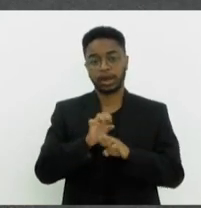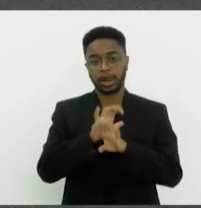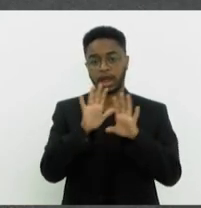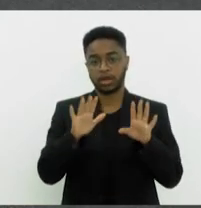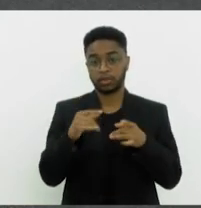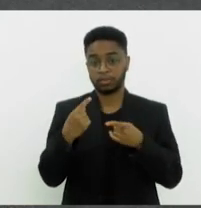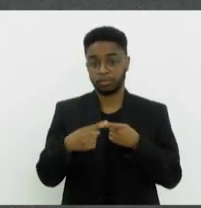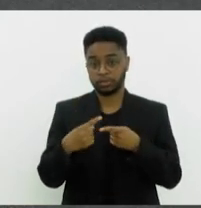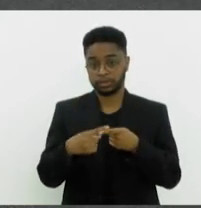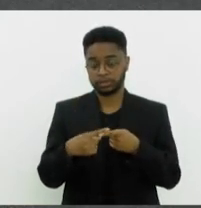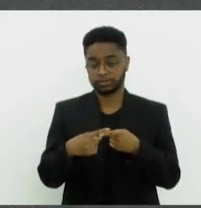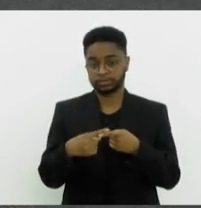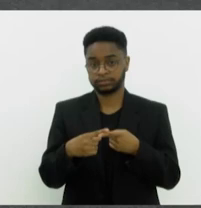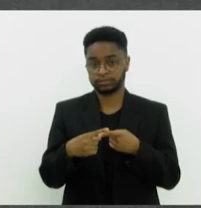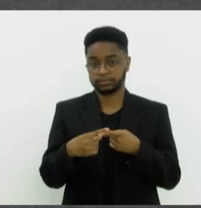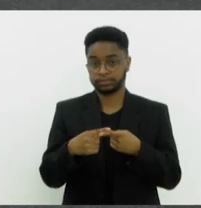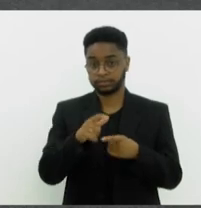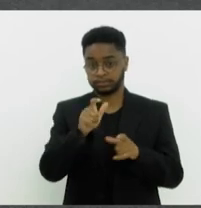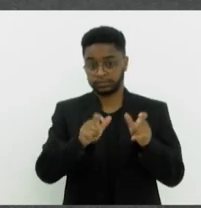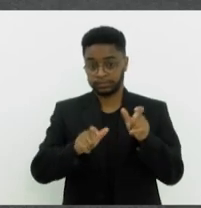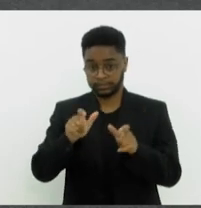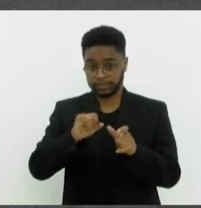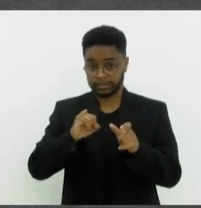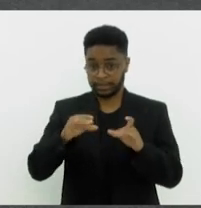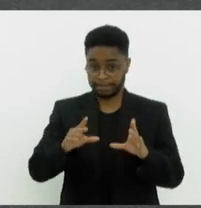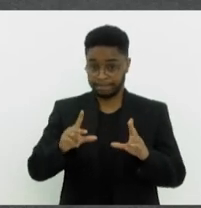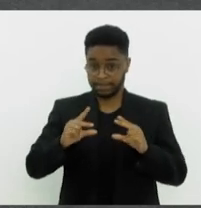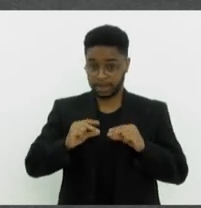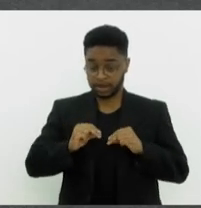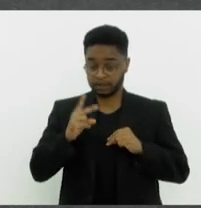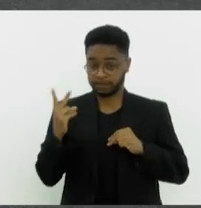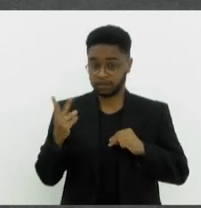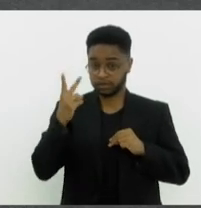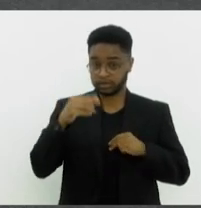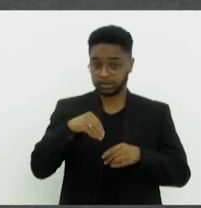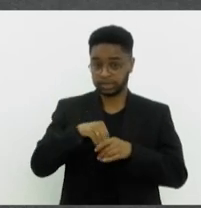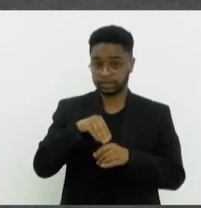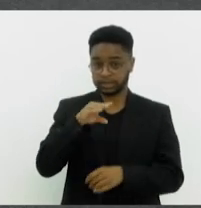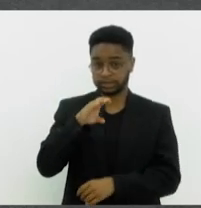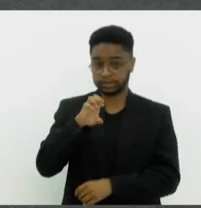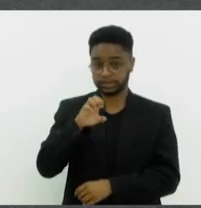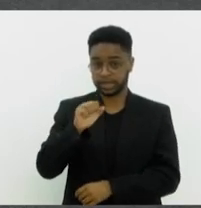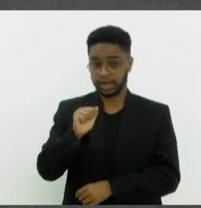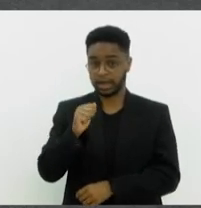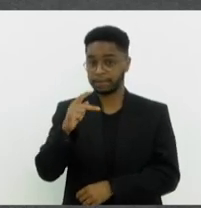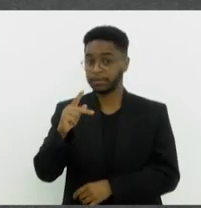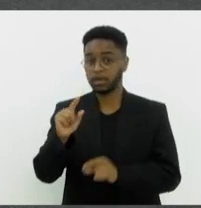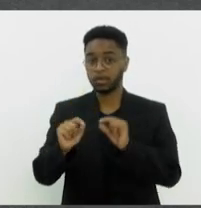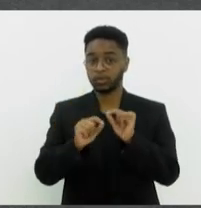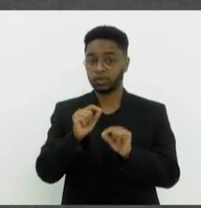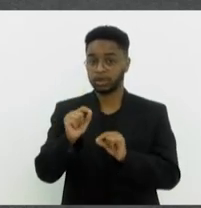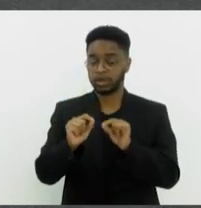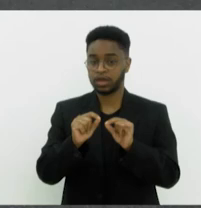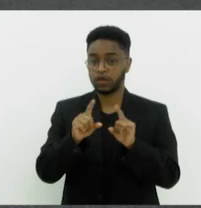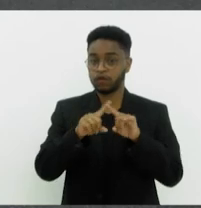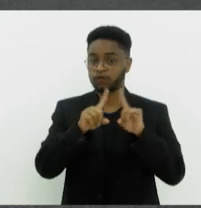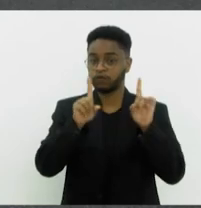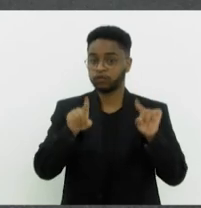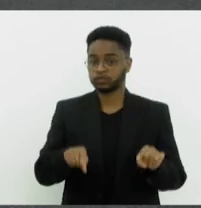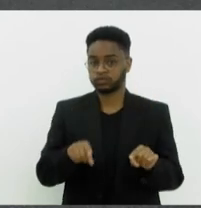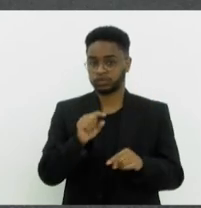Porque quem merece ser valorizado na CEAP é o seu corpo